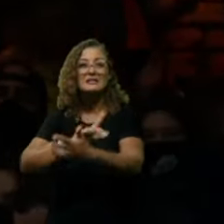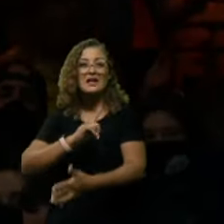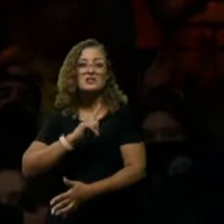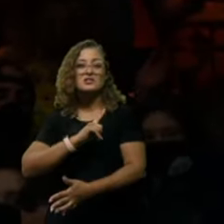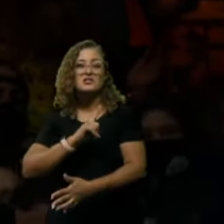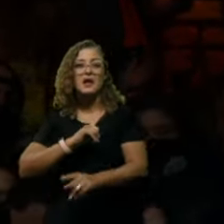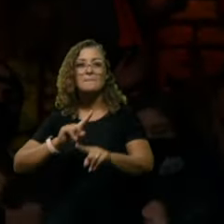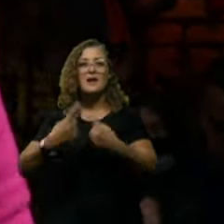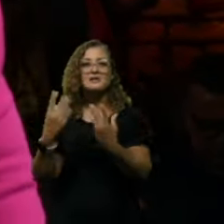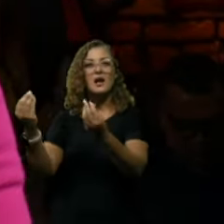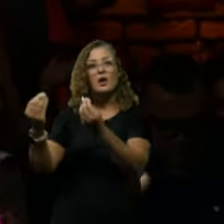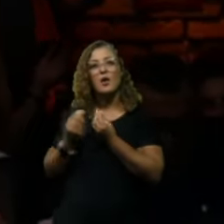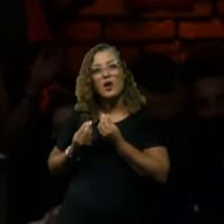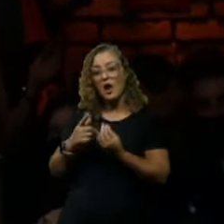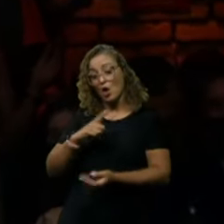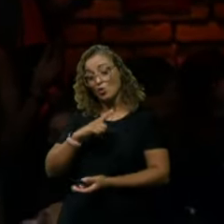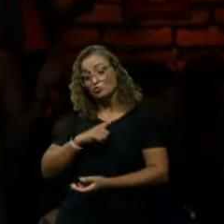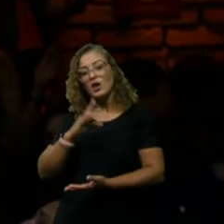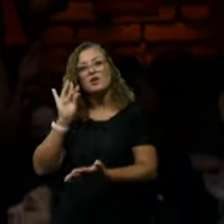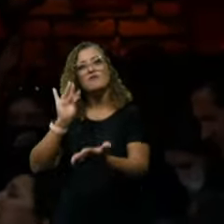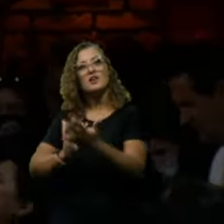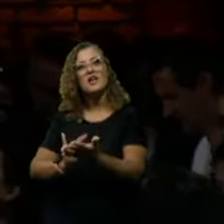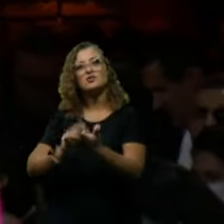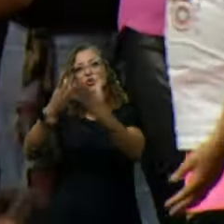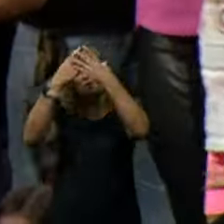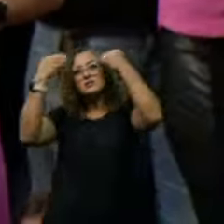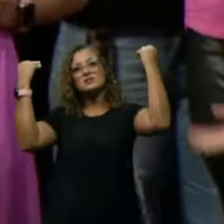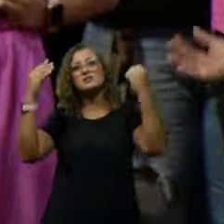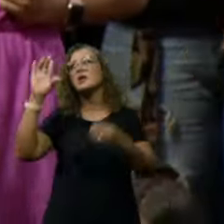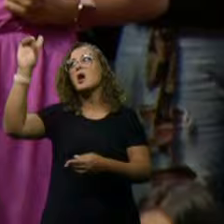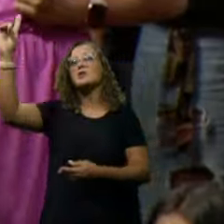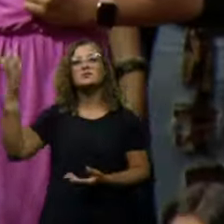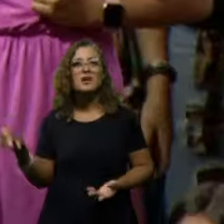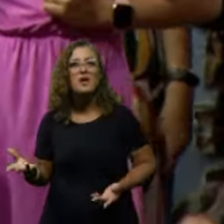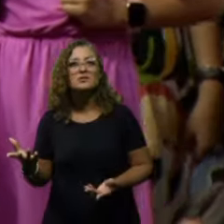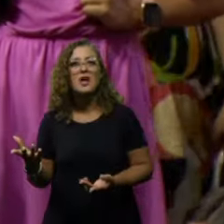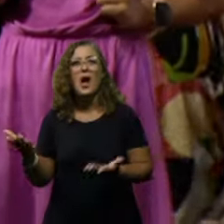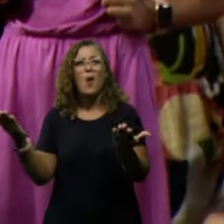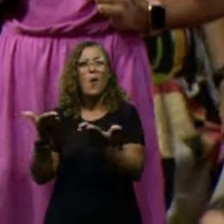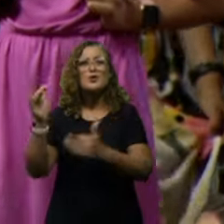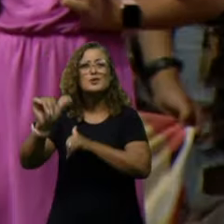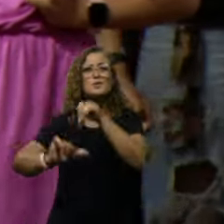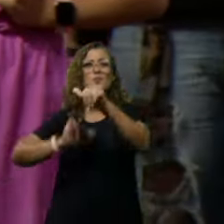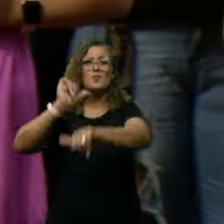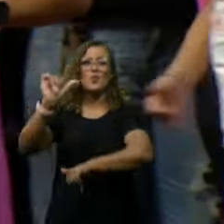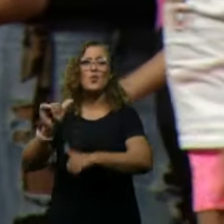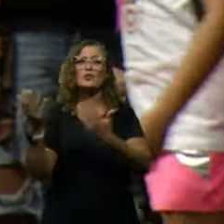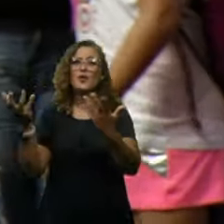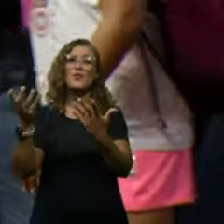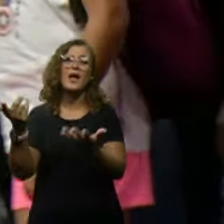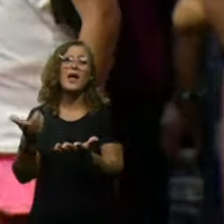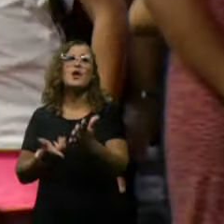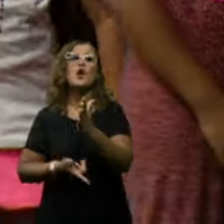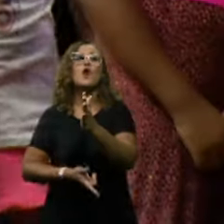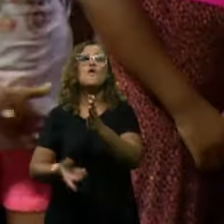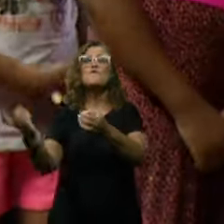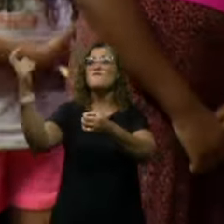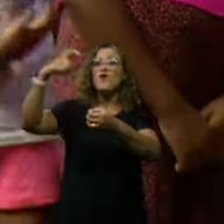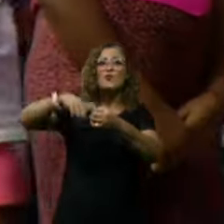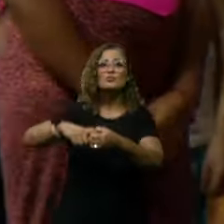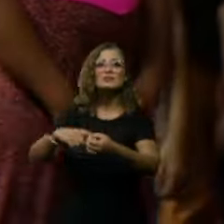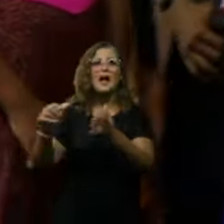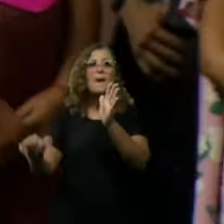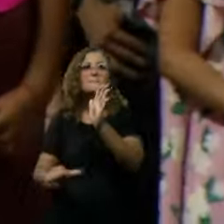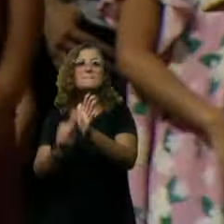quando eu te esqueço Mas cumprir na minha vida hoje o mesmo despertamento que tu deu a Moisés E ao povo em Deuteronômio Capítulo 8